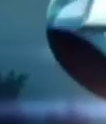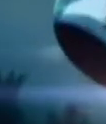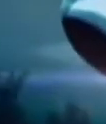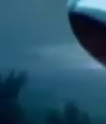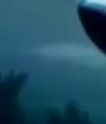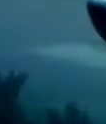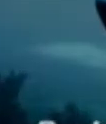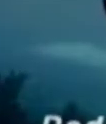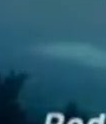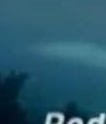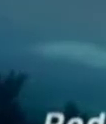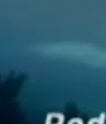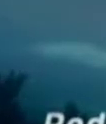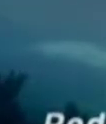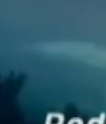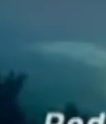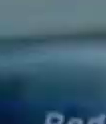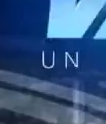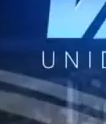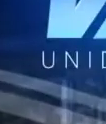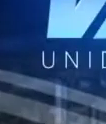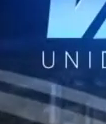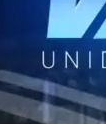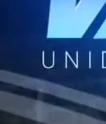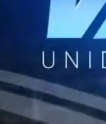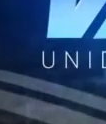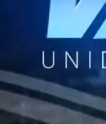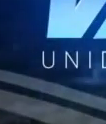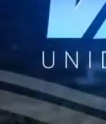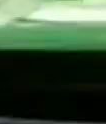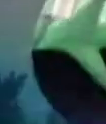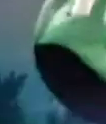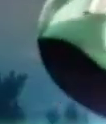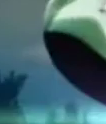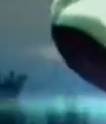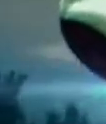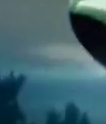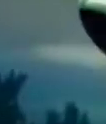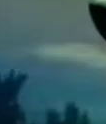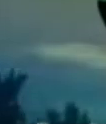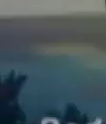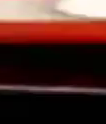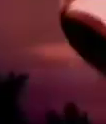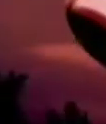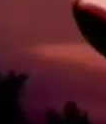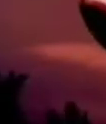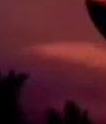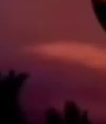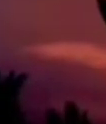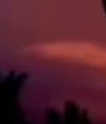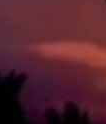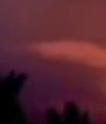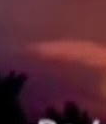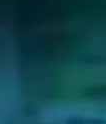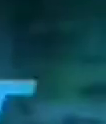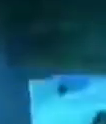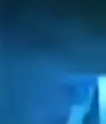Atenção emissoras que fazem parte da RCT, Rede Comunidade de Televisão, para a formação de rede.